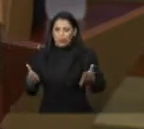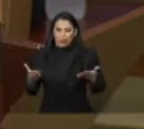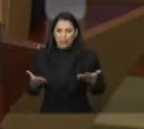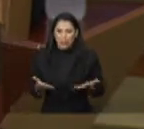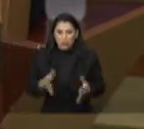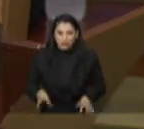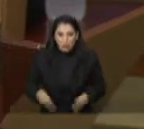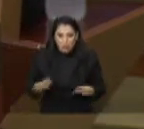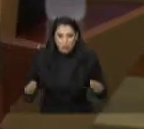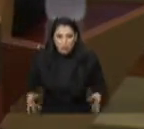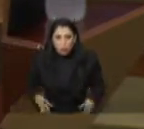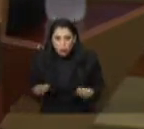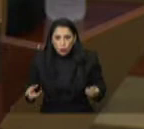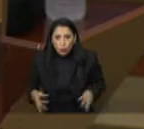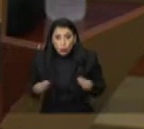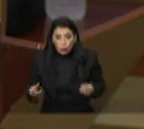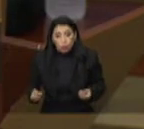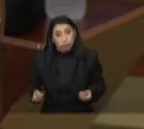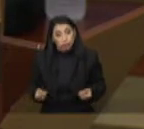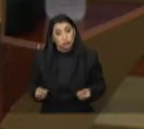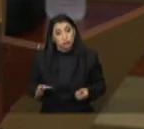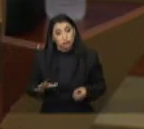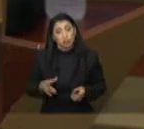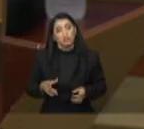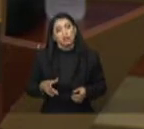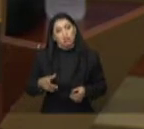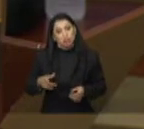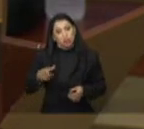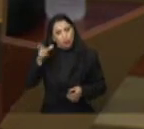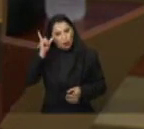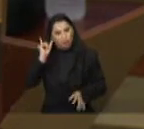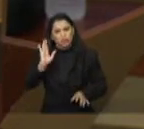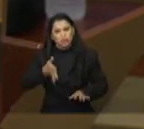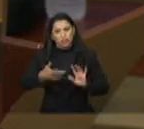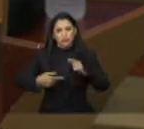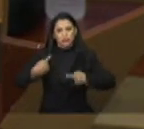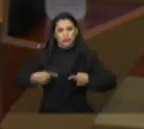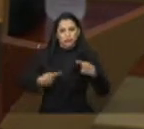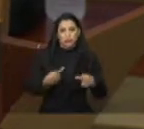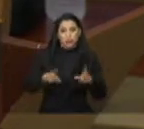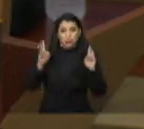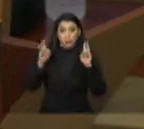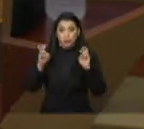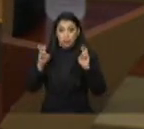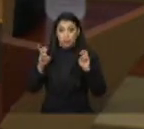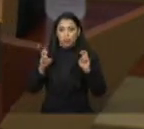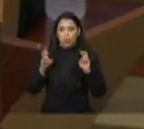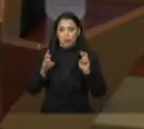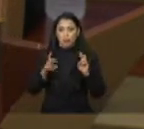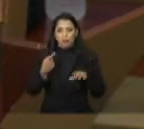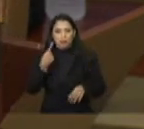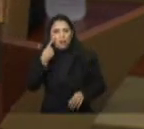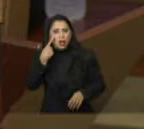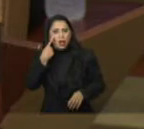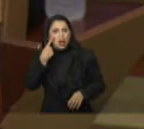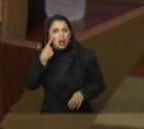custos é isso foi discutido amplamente Ontem nós temos que também reparar